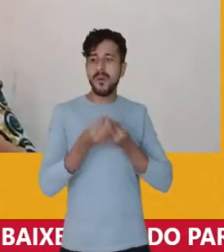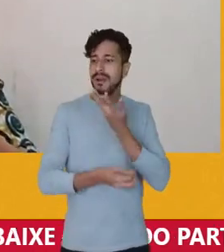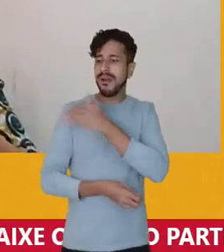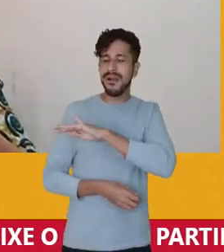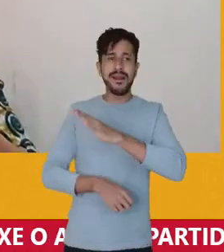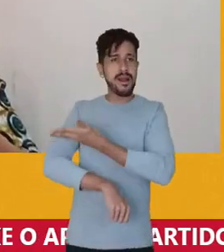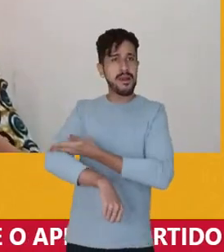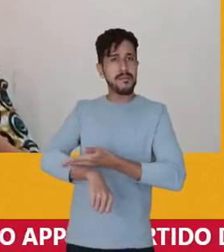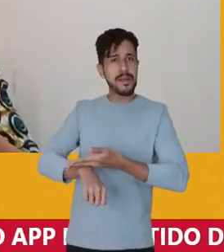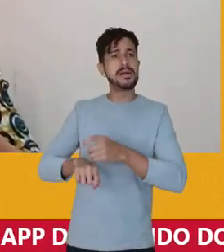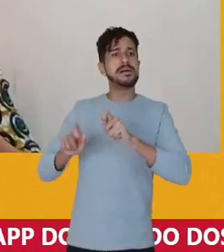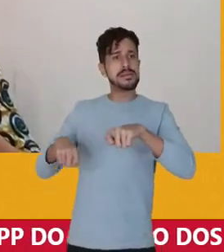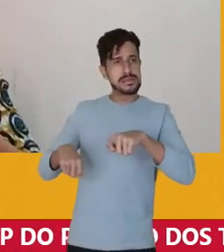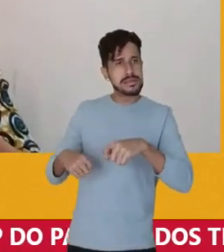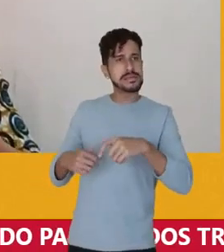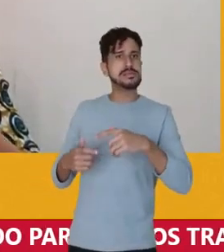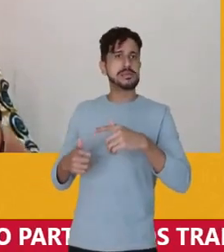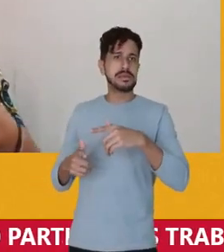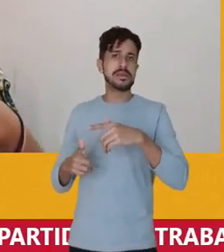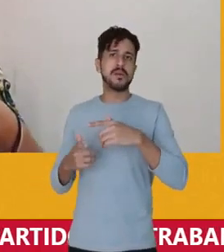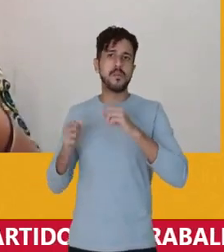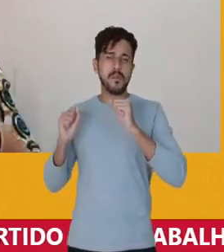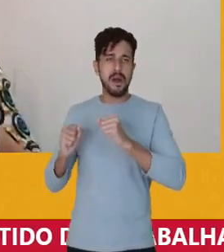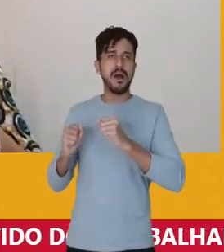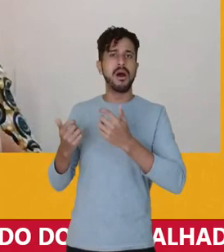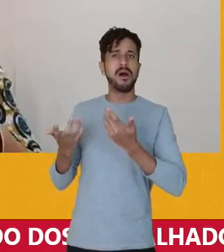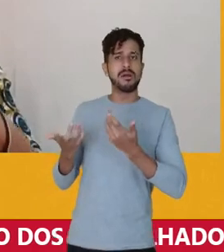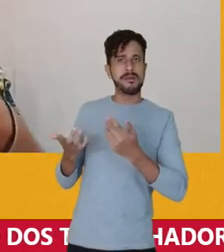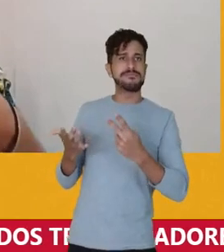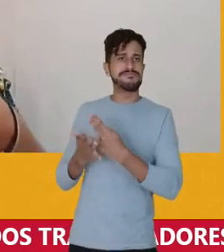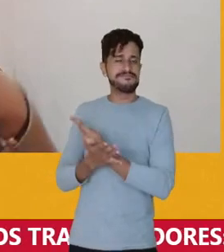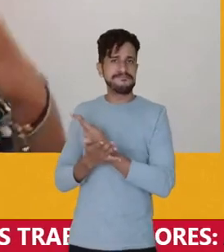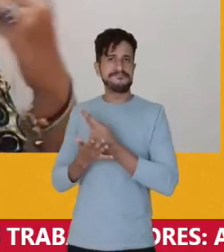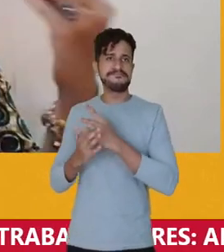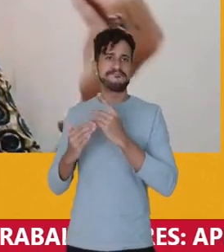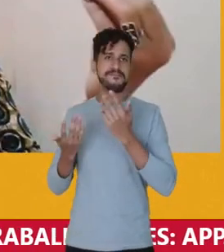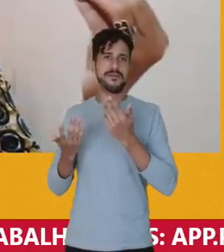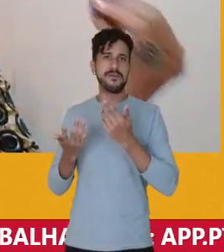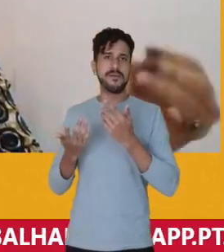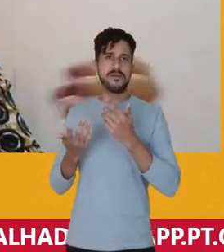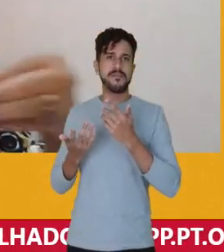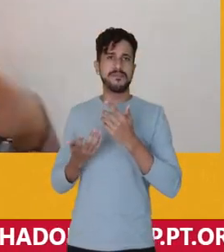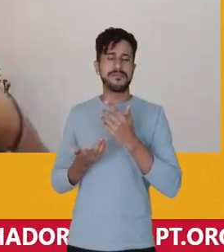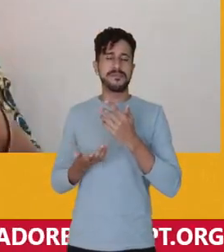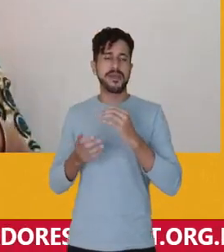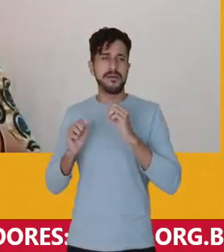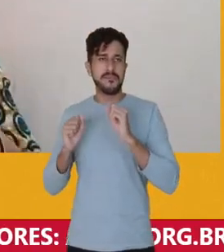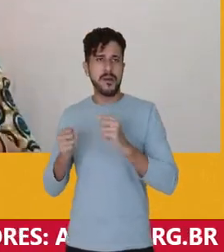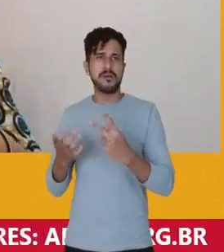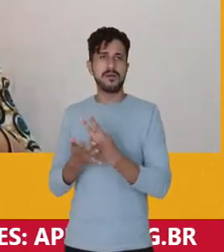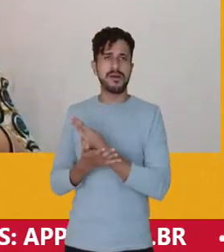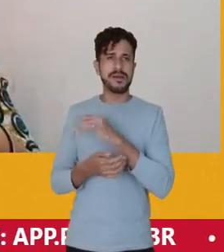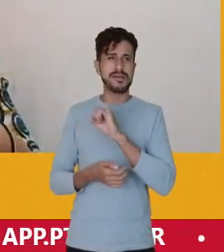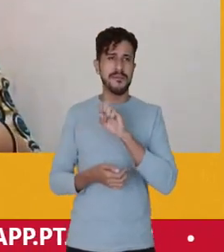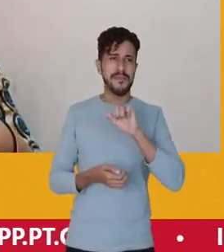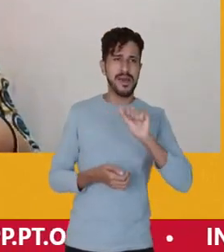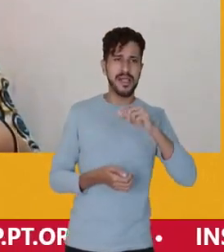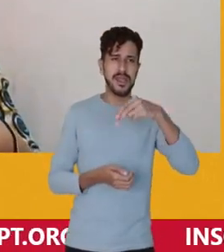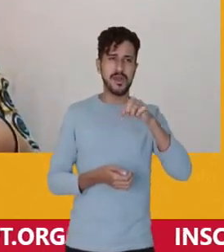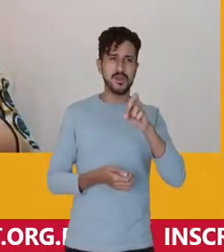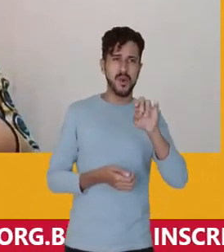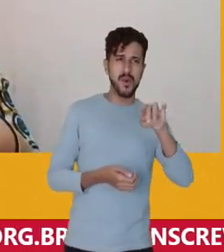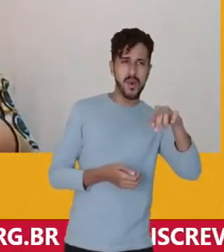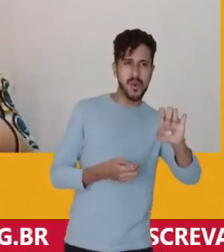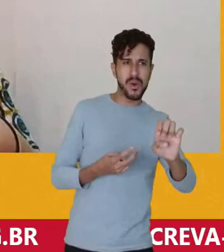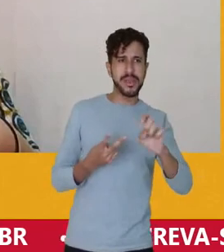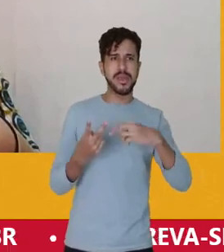Eu falo, elas sofrem tragédias, né? A gente não vai esquecer da Isabela Nardoni, ou da situação